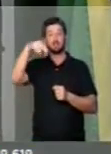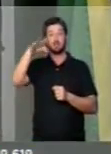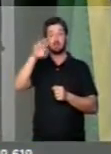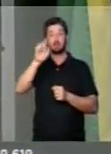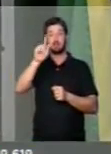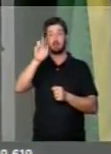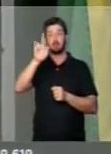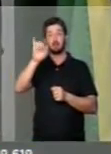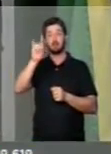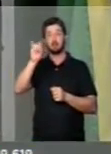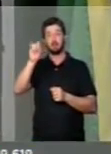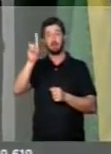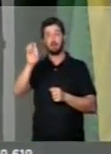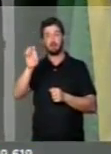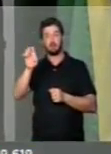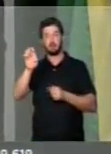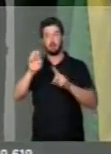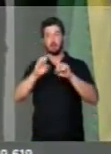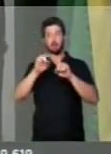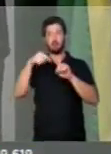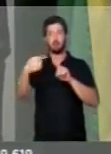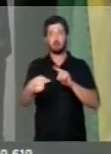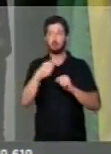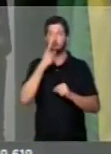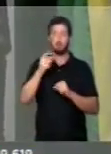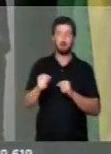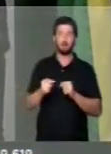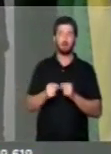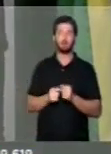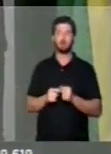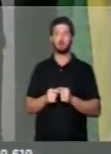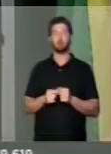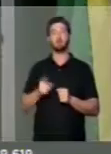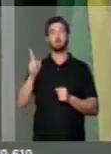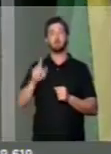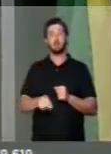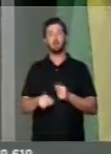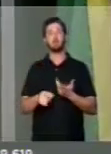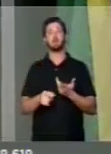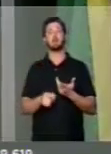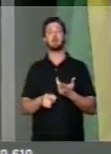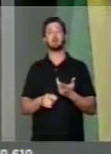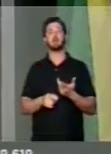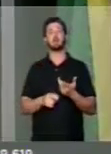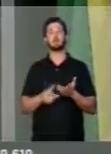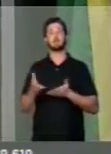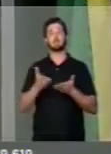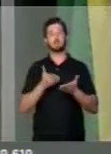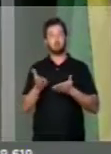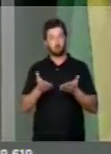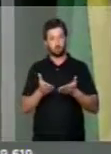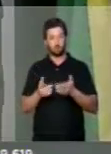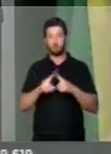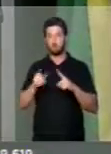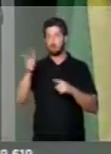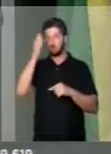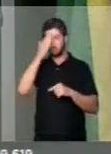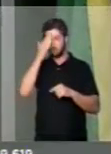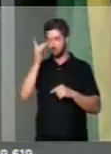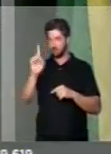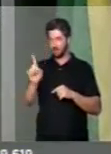de integridade. E na sequência vem dizendo o que seria. Seria submeter esse servidor, sem que ele